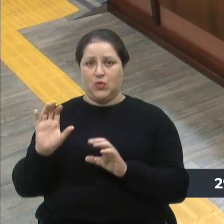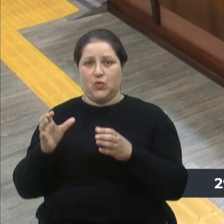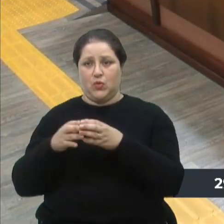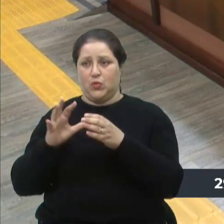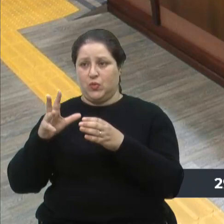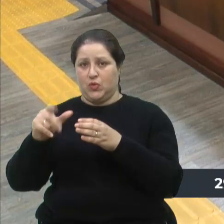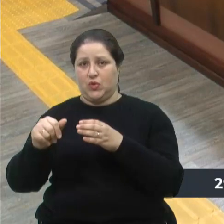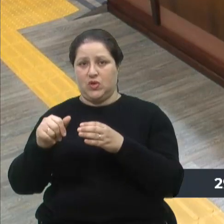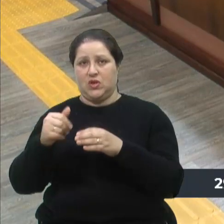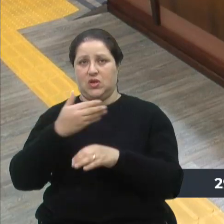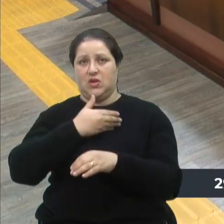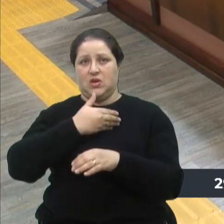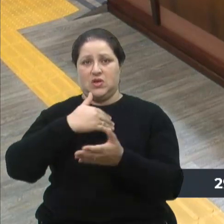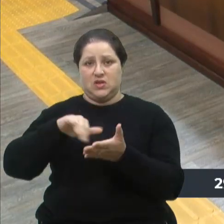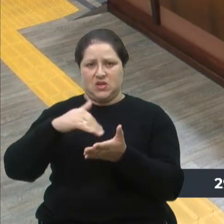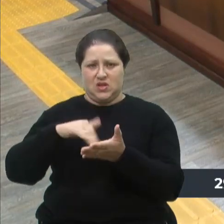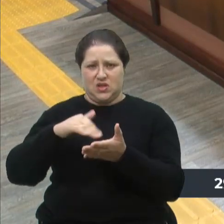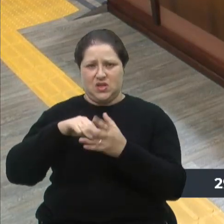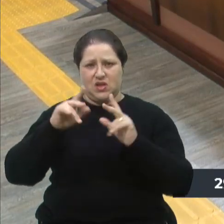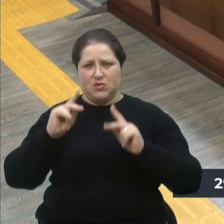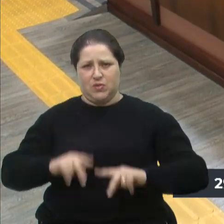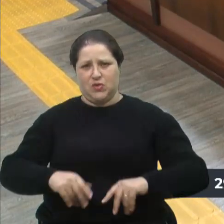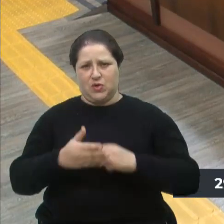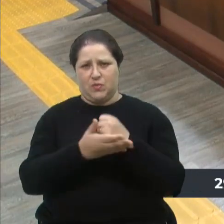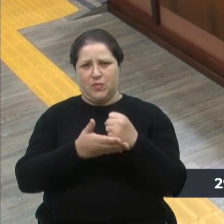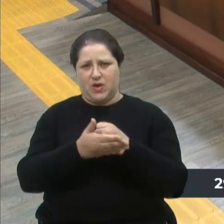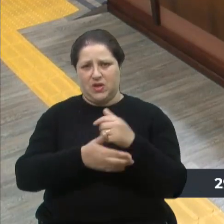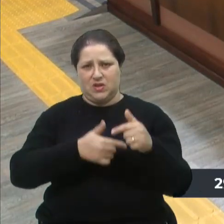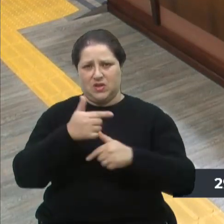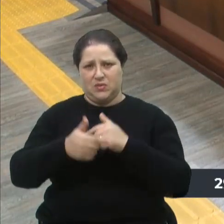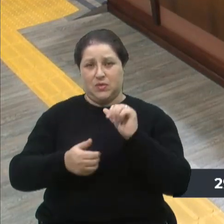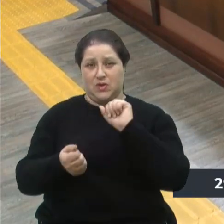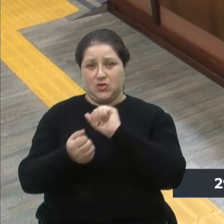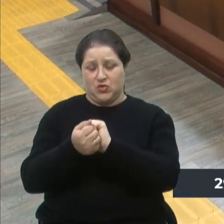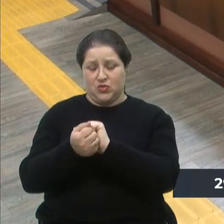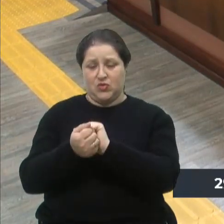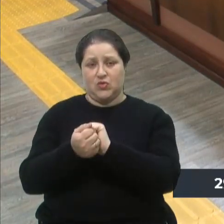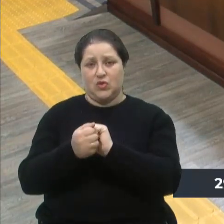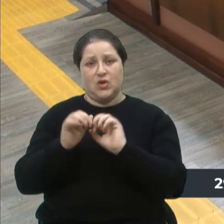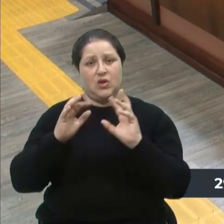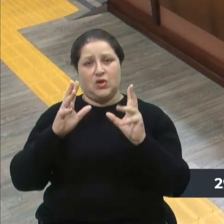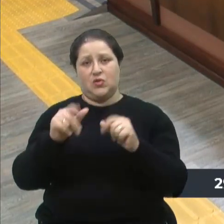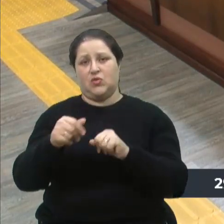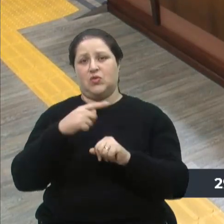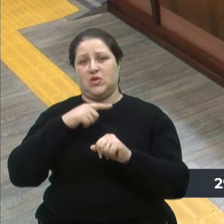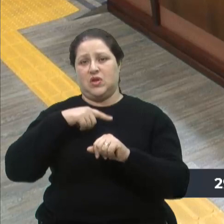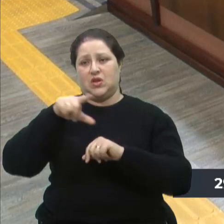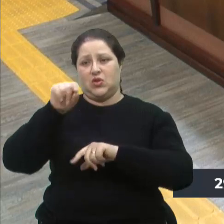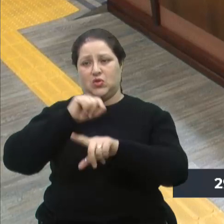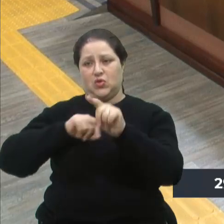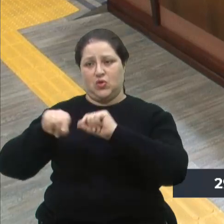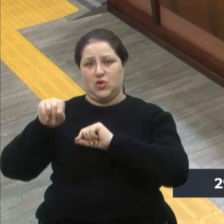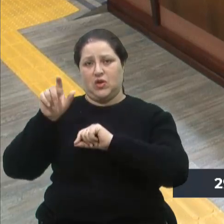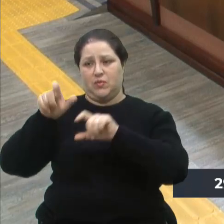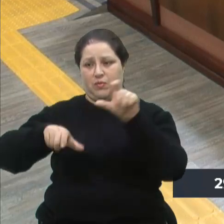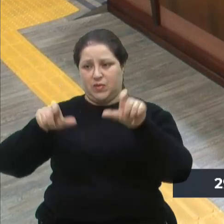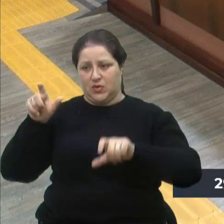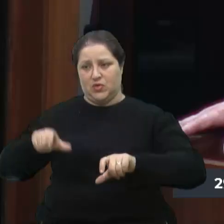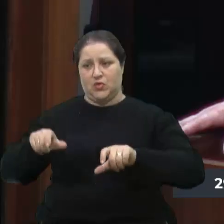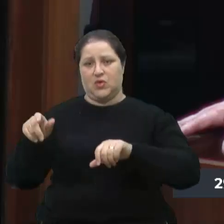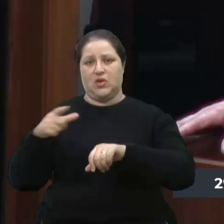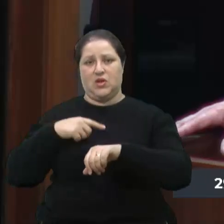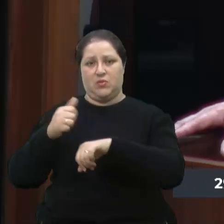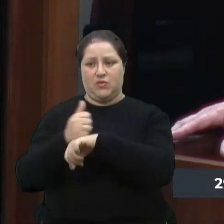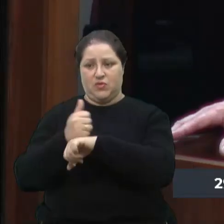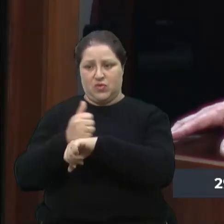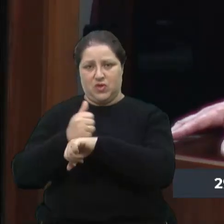dele, de secretários e o pessoal de base que ajuda ele, que trabalha com ele, foi tudo selecionado impressionado. Ele pegou pessoas